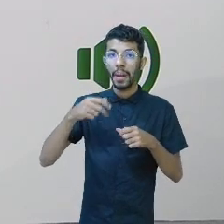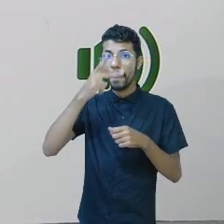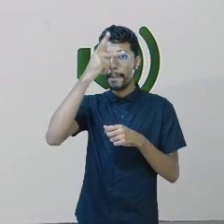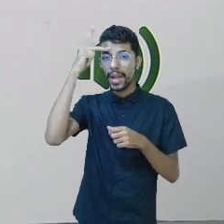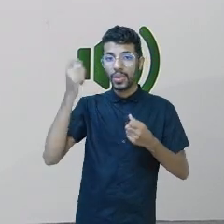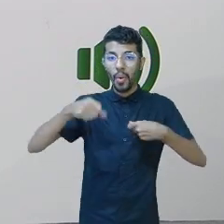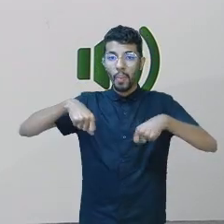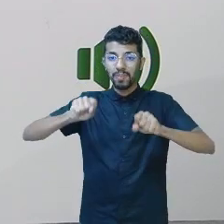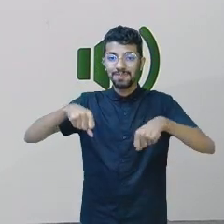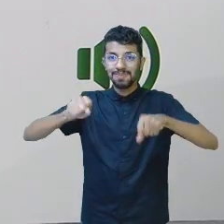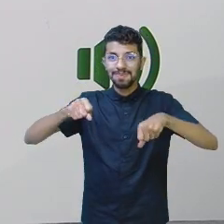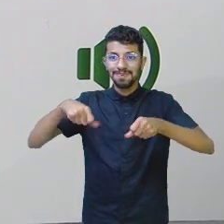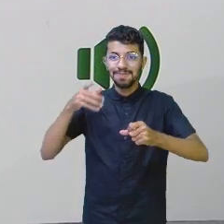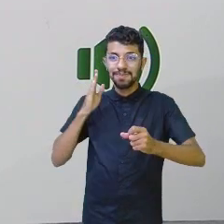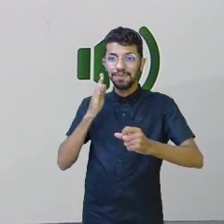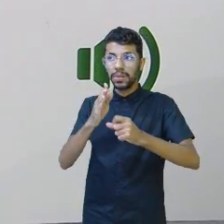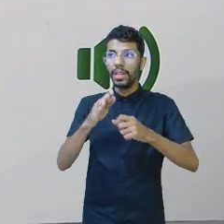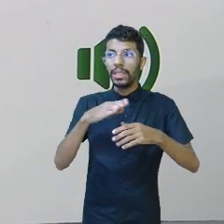motoqueiros passando foram